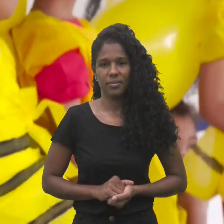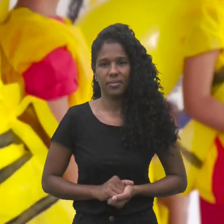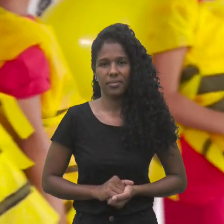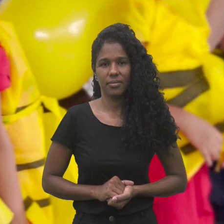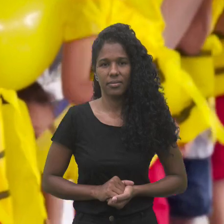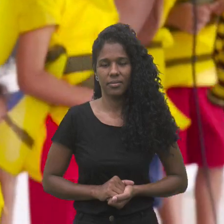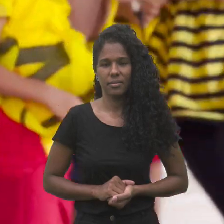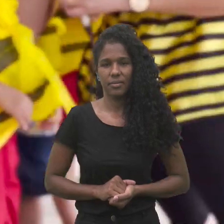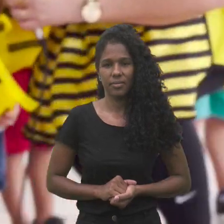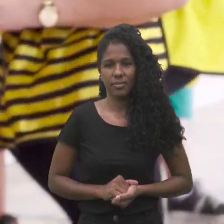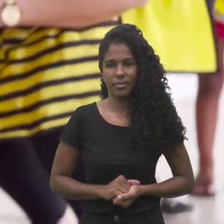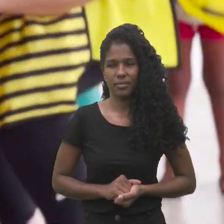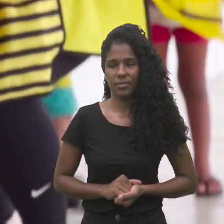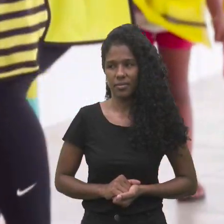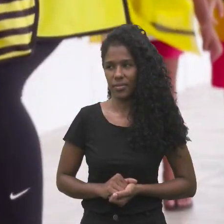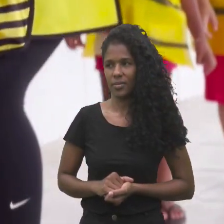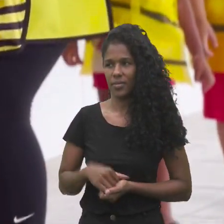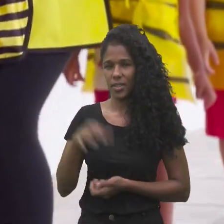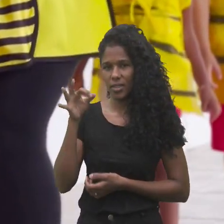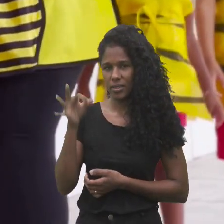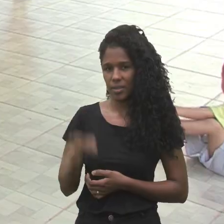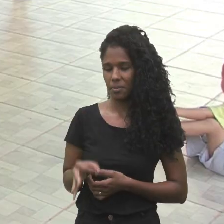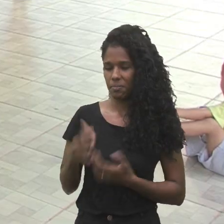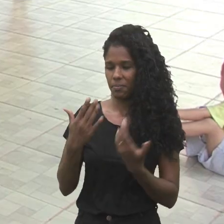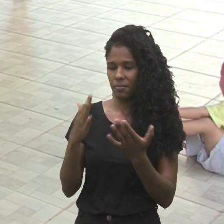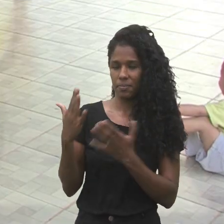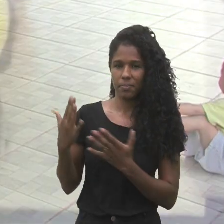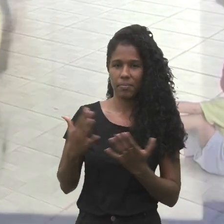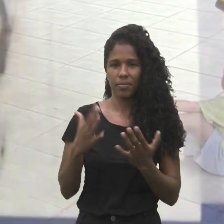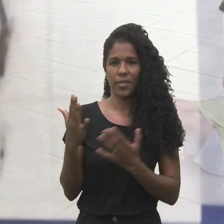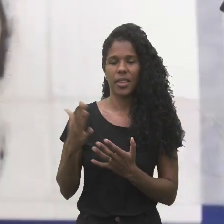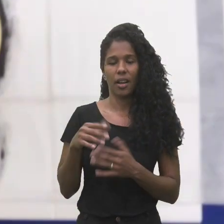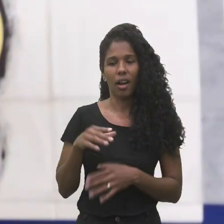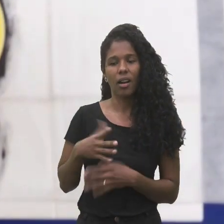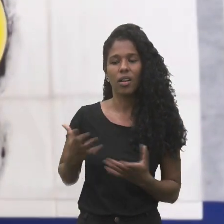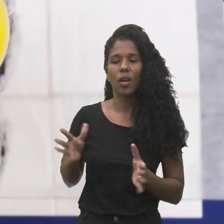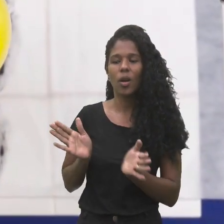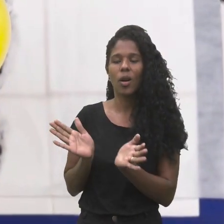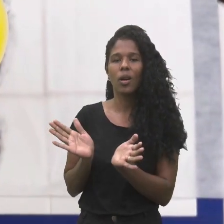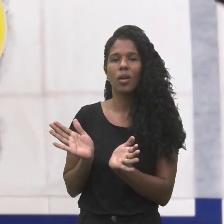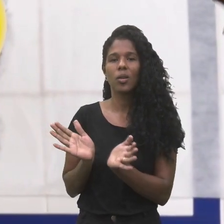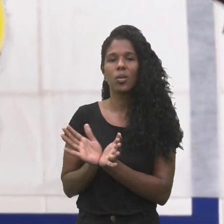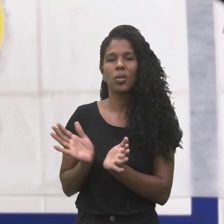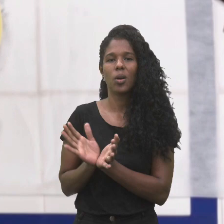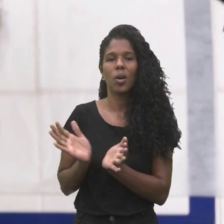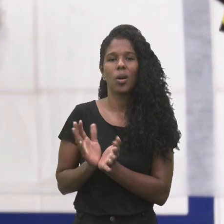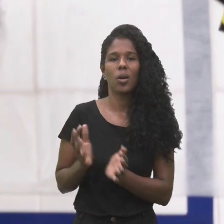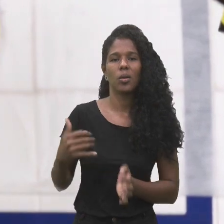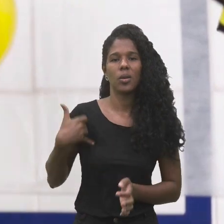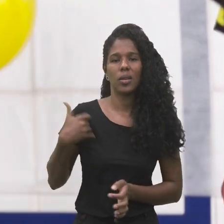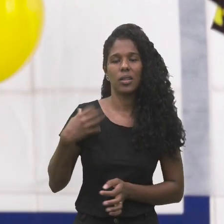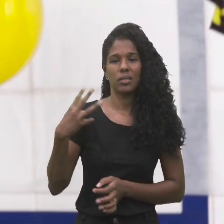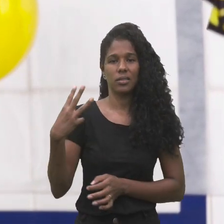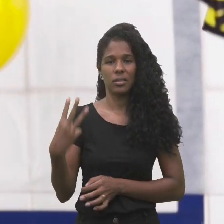Isso. Essa aqui é a turminha de 3 anos A. Crianças Moraes.